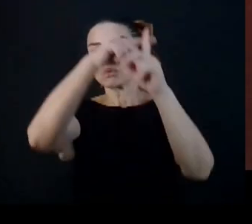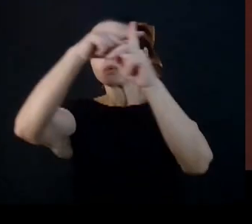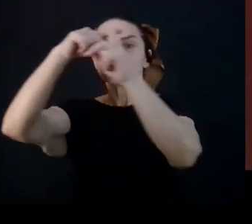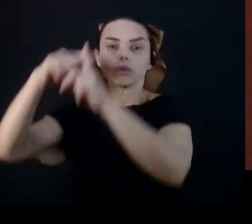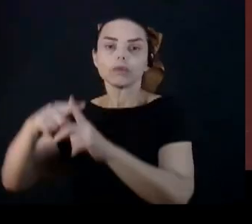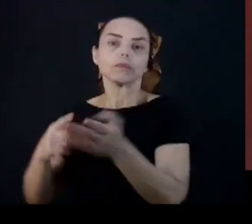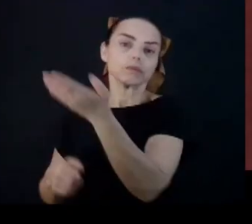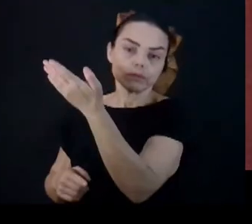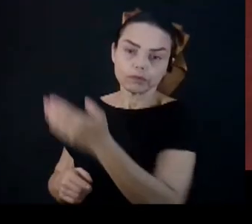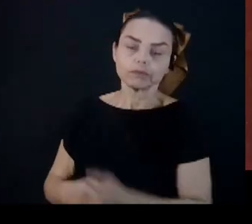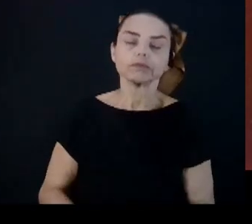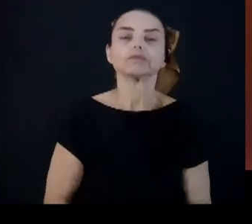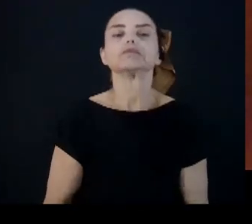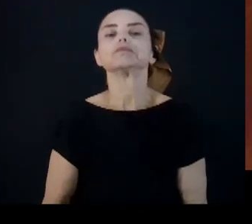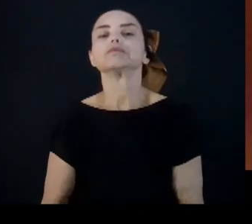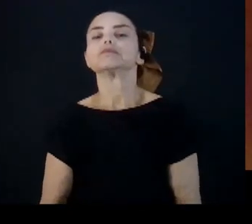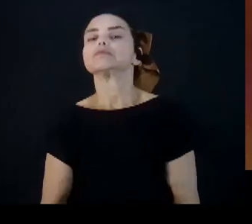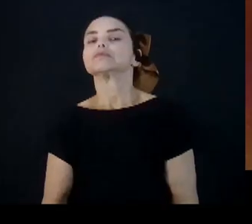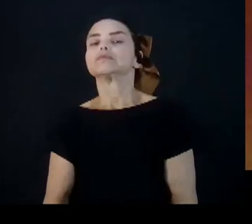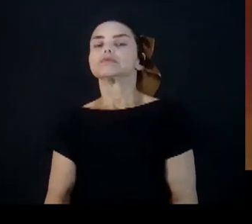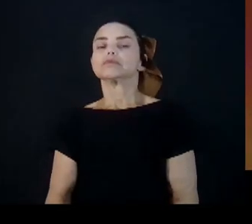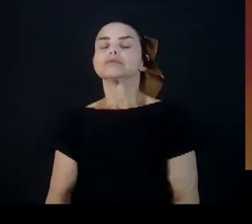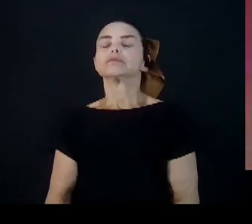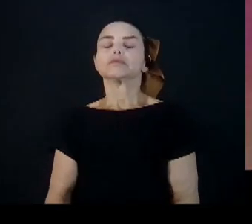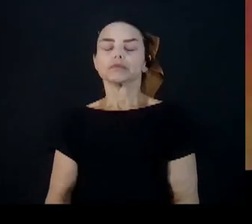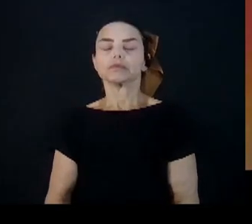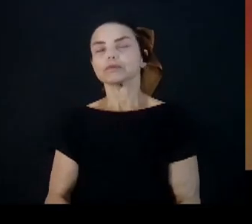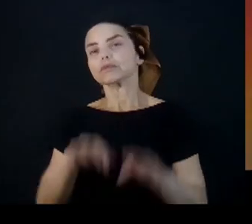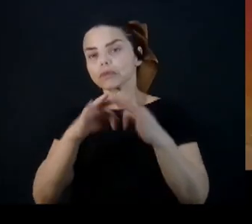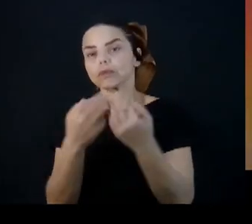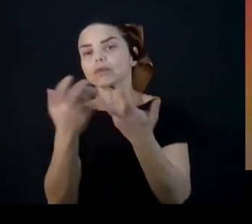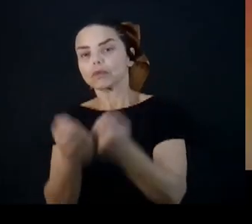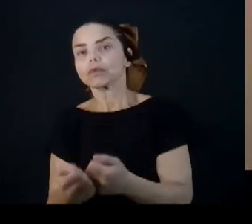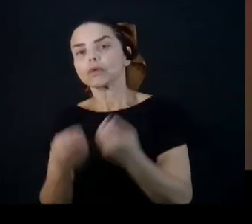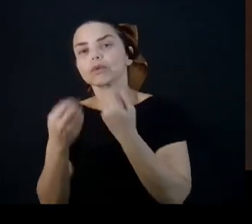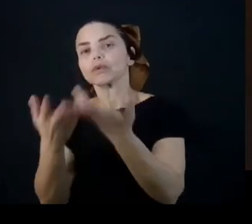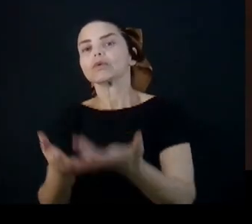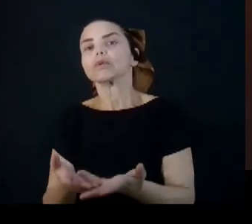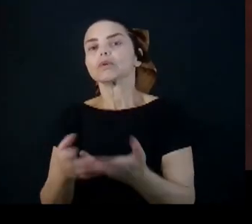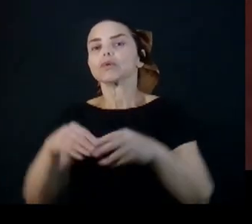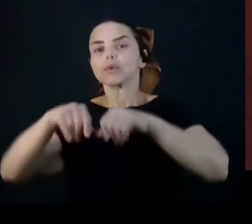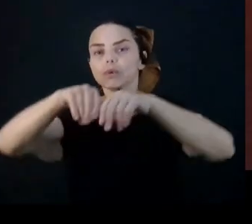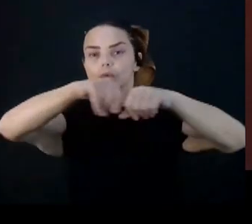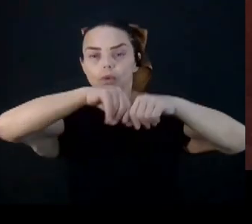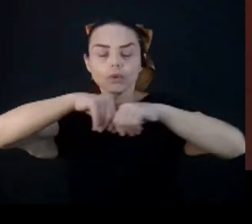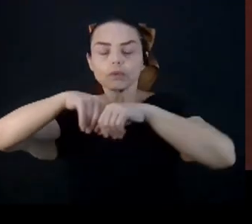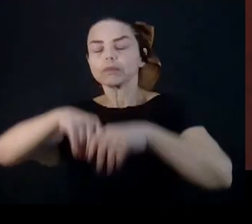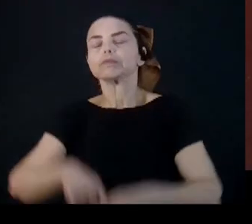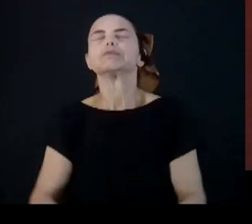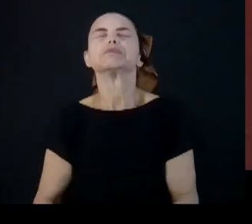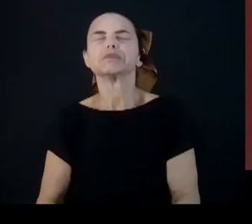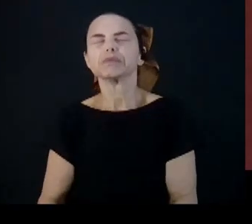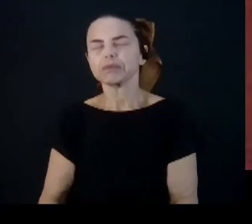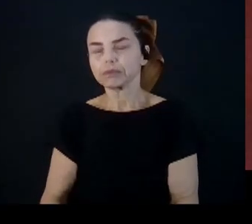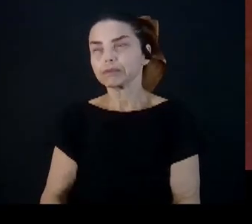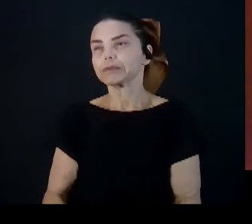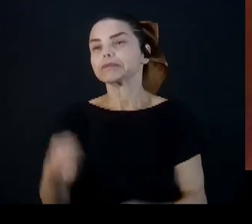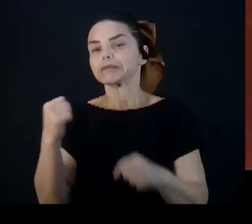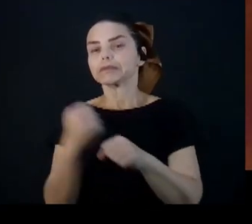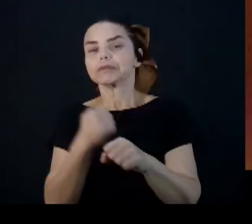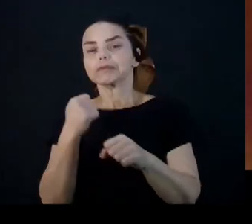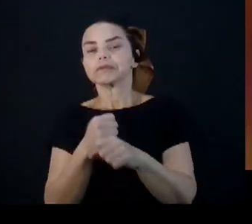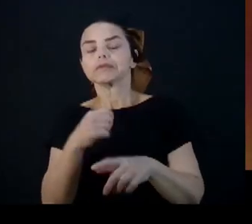uma família doou um espaço de terra para que se construísse o